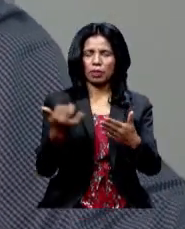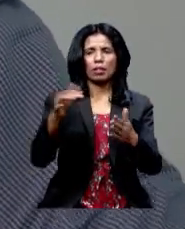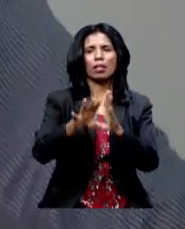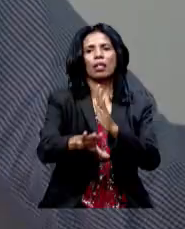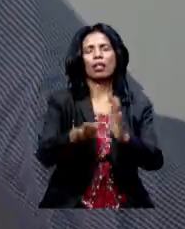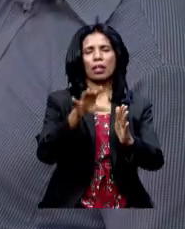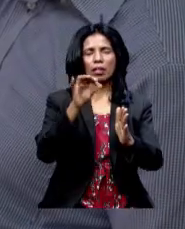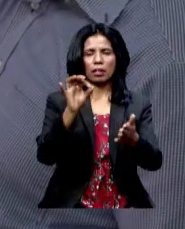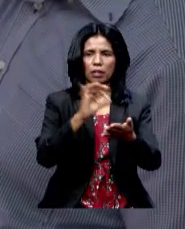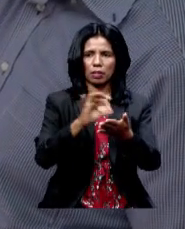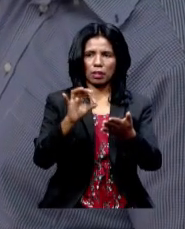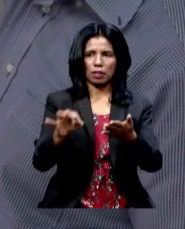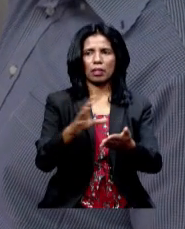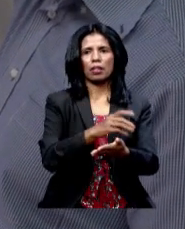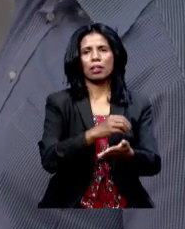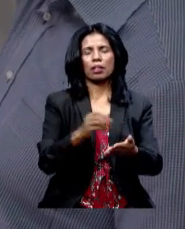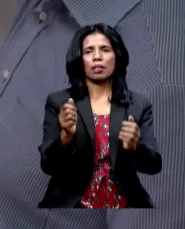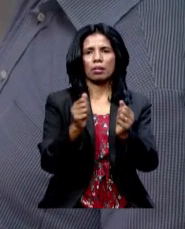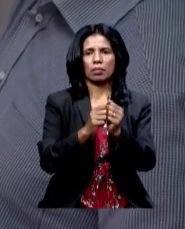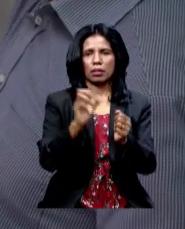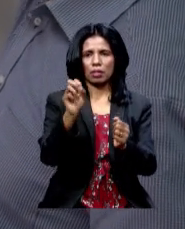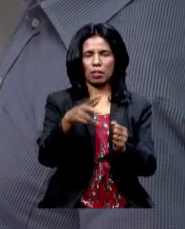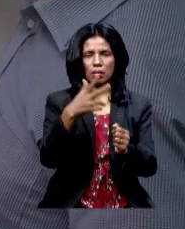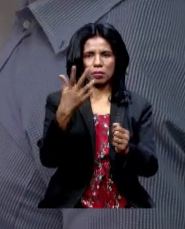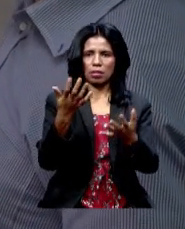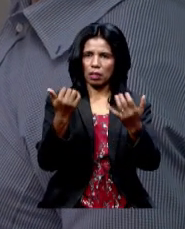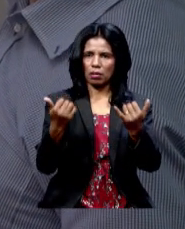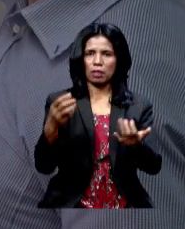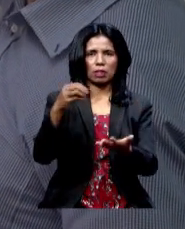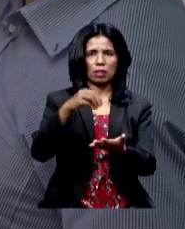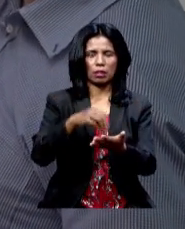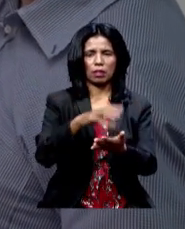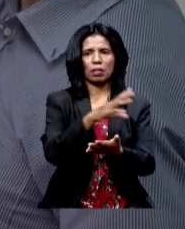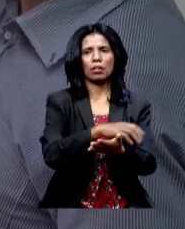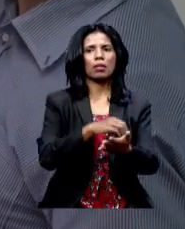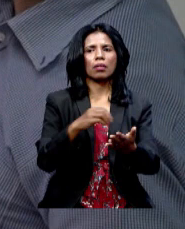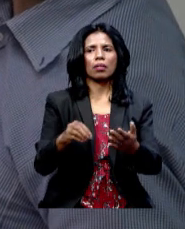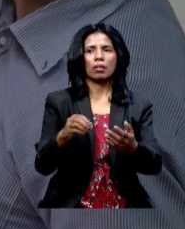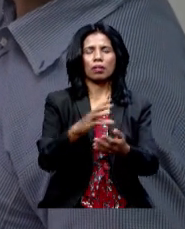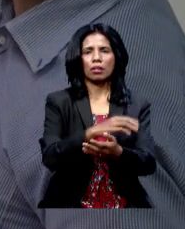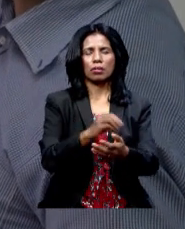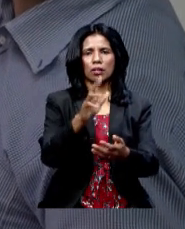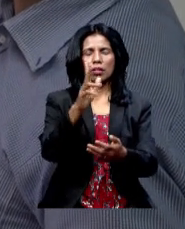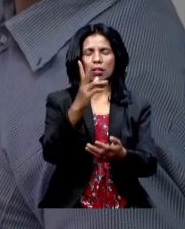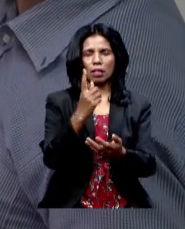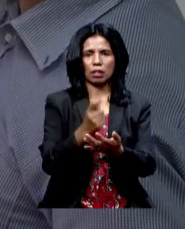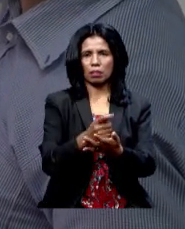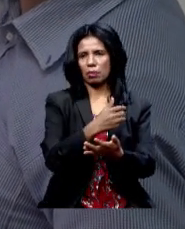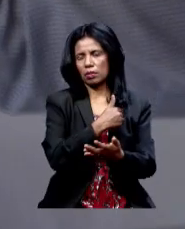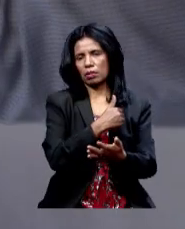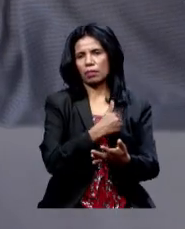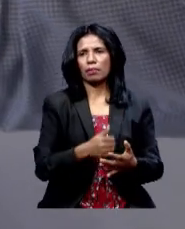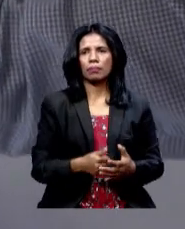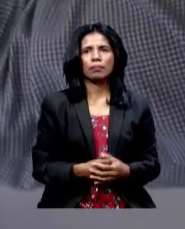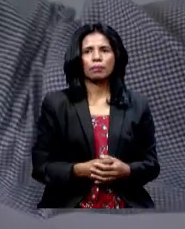ona registro e a Rion Sanu Resin Tolo, mas agora monta ona metro contador no Rion Tolo Resin, Maxedau. Ita